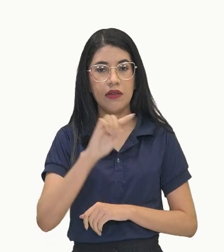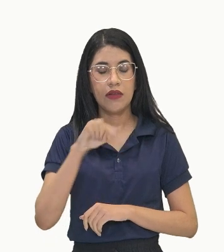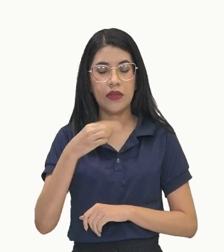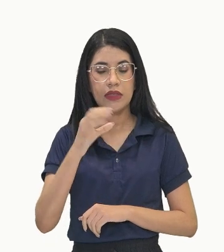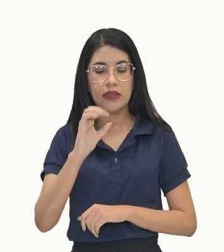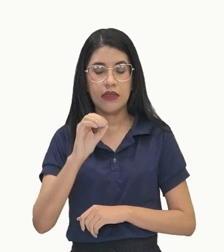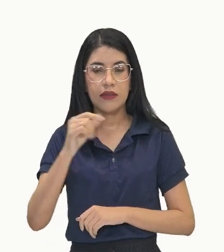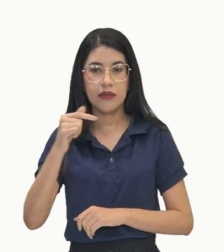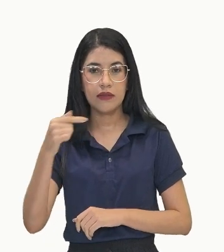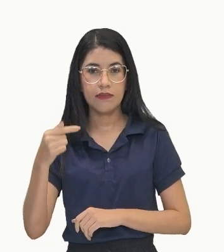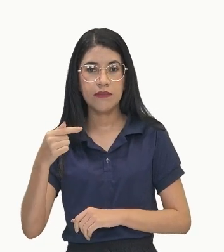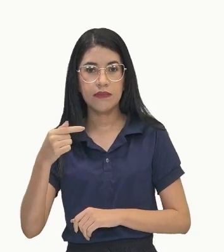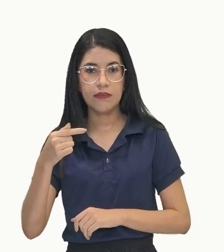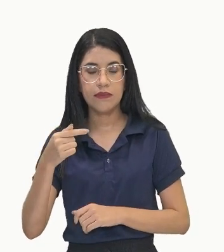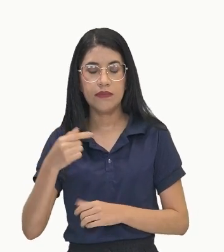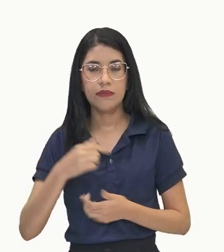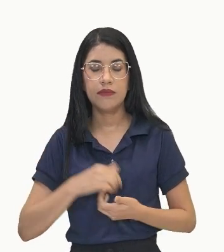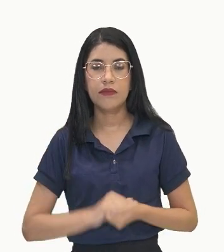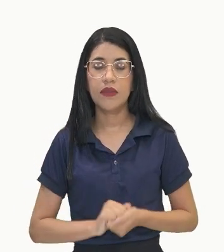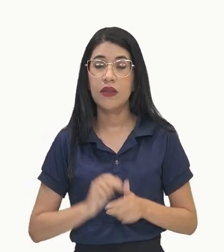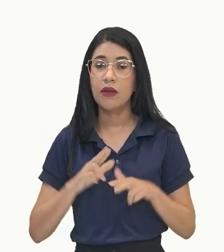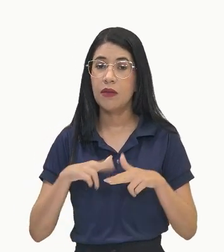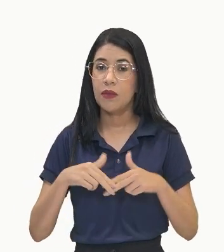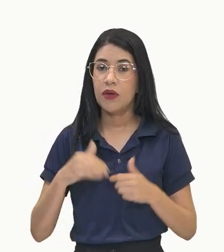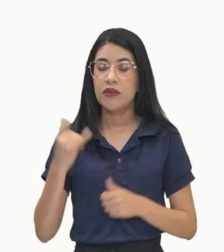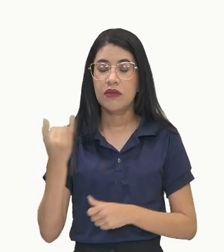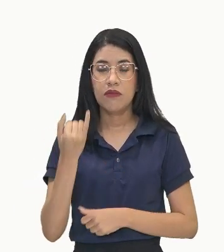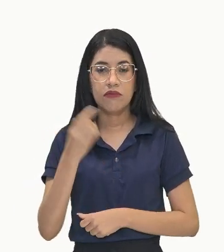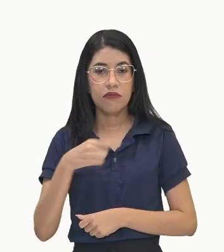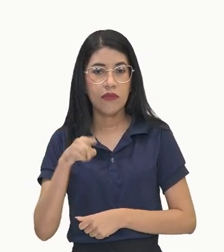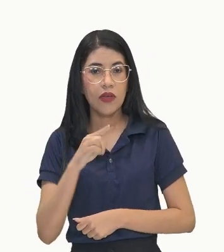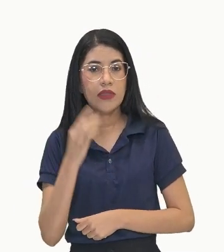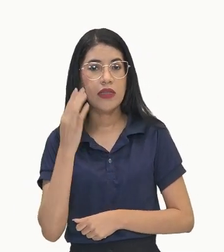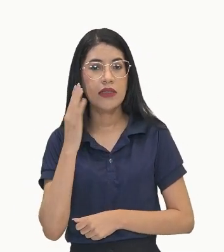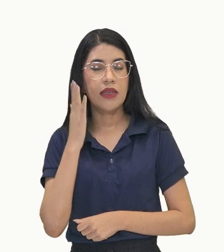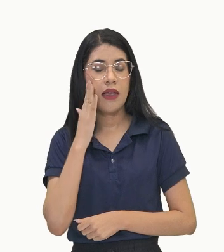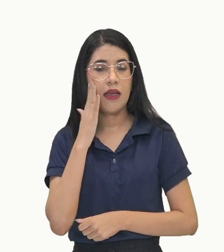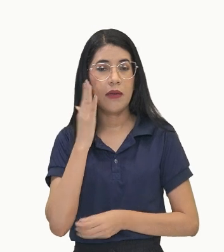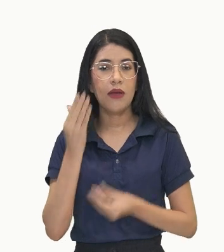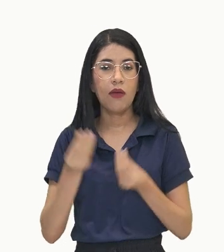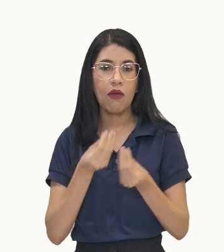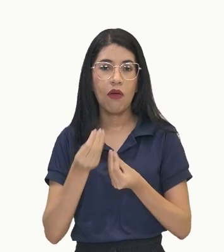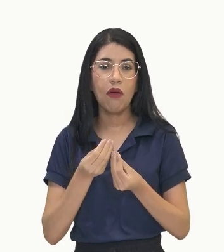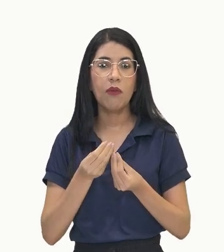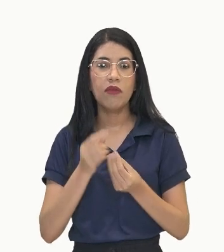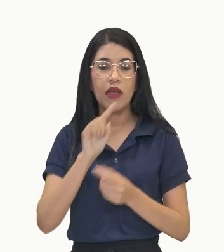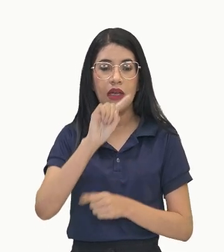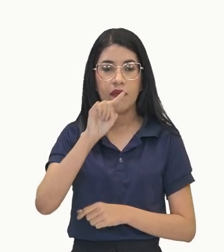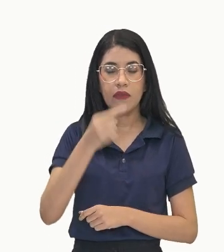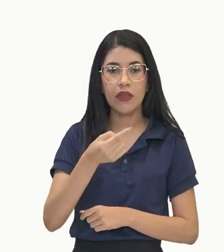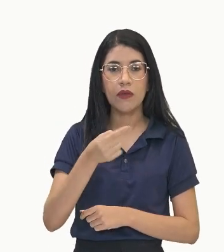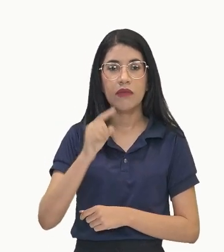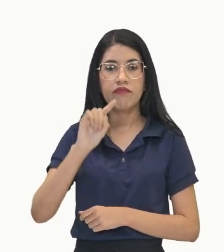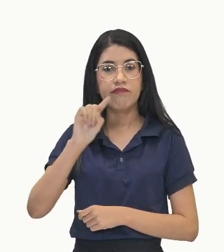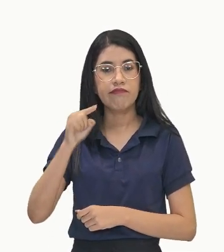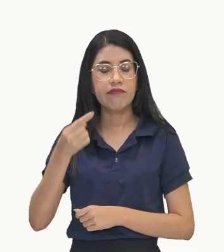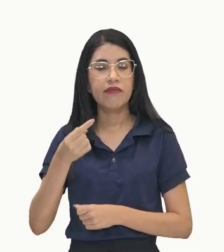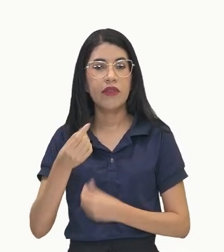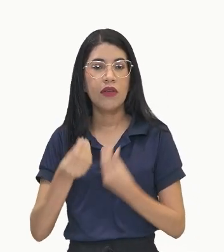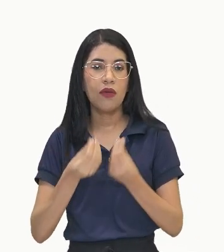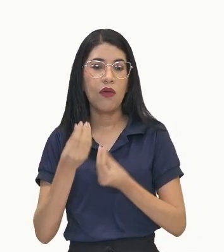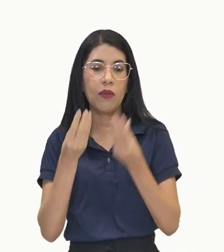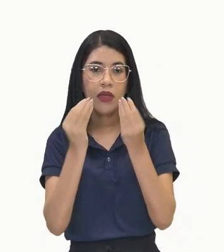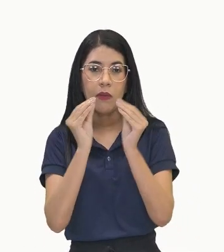0,07, tá? Por isso que é muito importante você saber para onde a vírgula vai andar. E aí o resultado aqui,